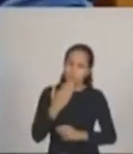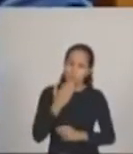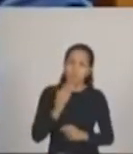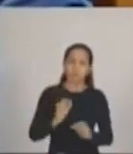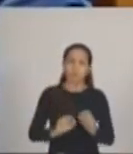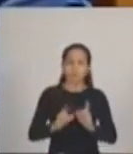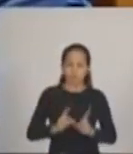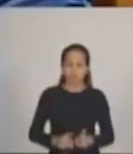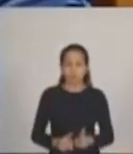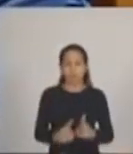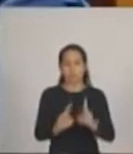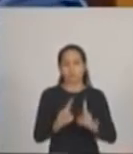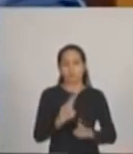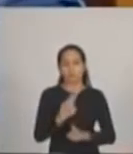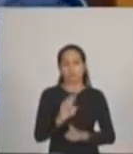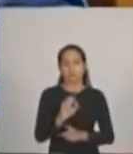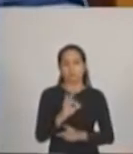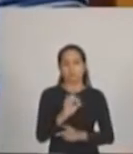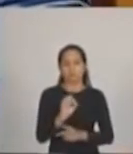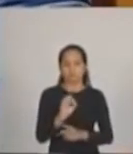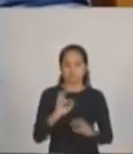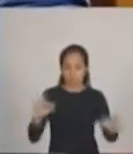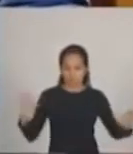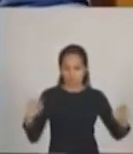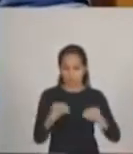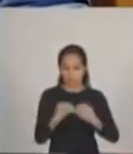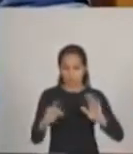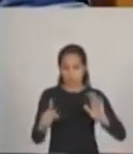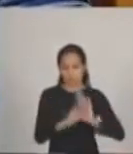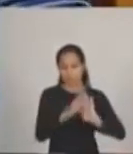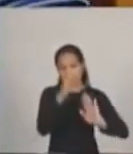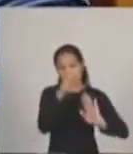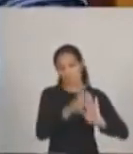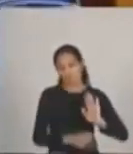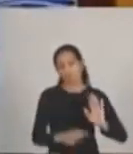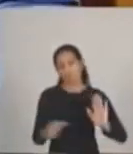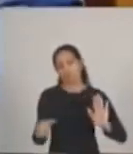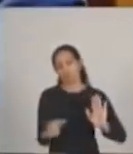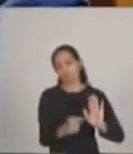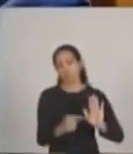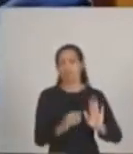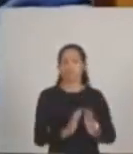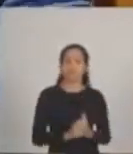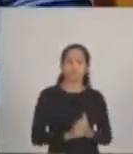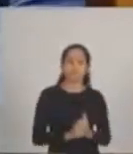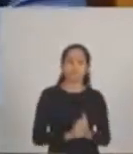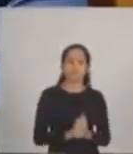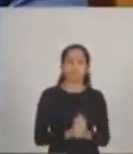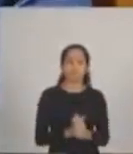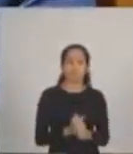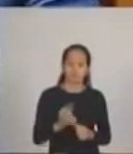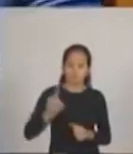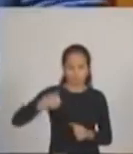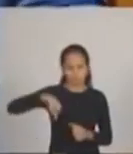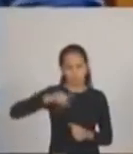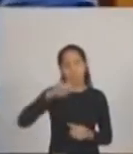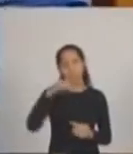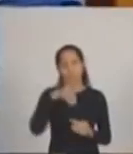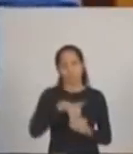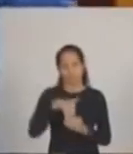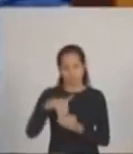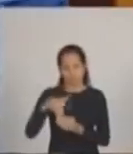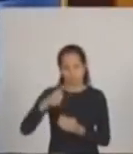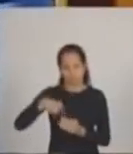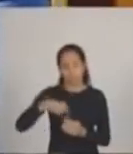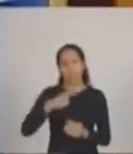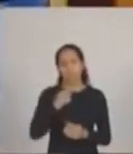manutenção do veto total desse projeto. Nada a ver em relação ao mérito, inclusive nós votamos aqui e fizemos questão